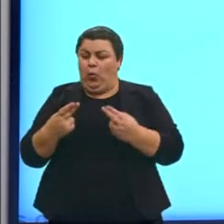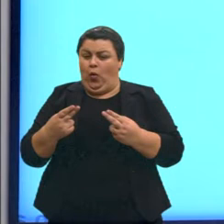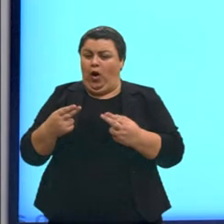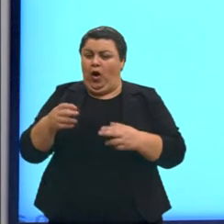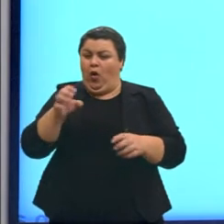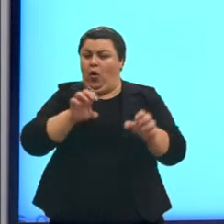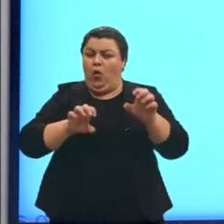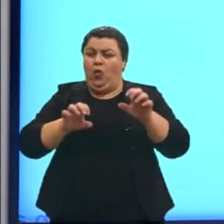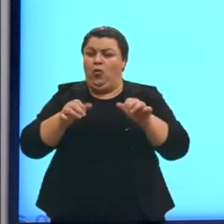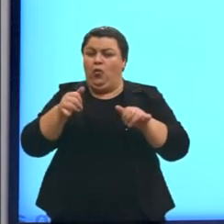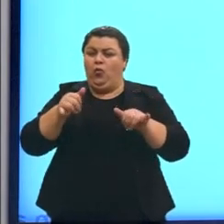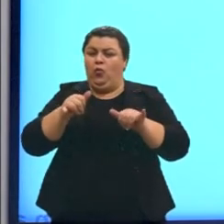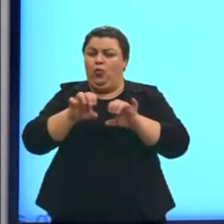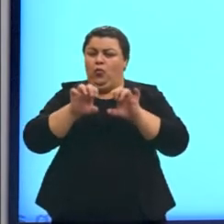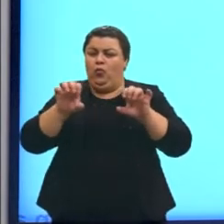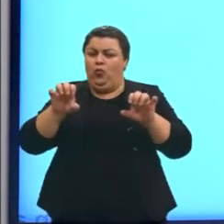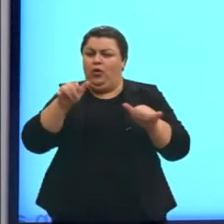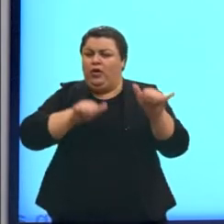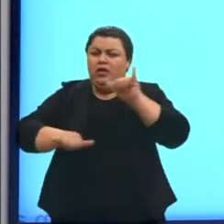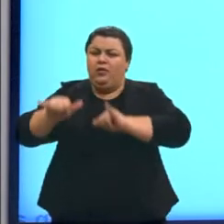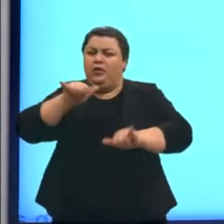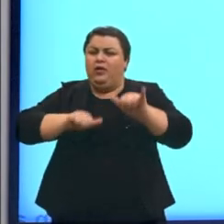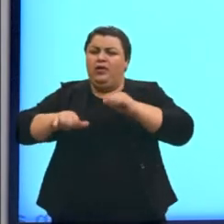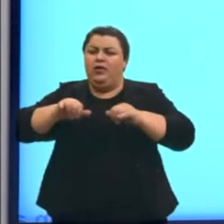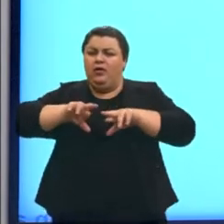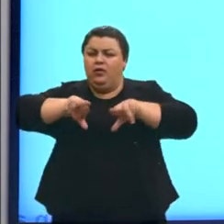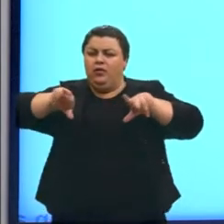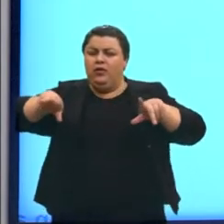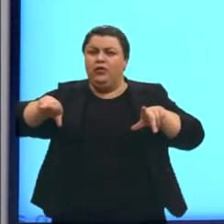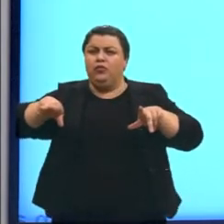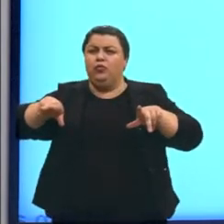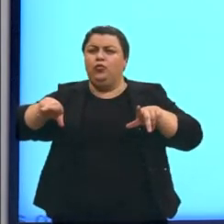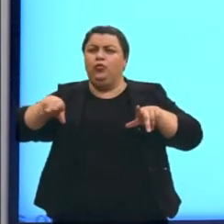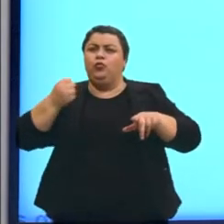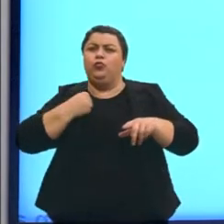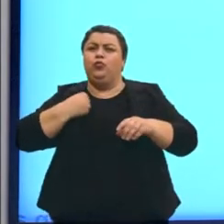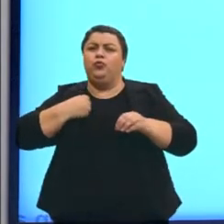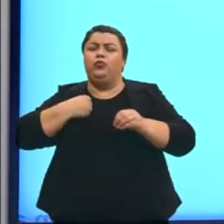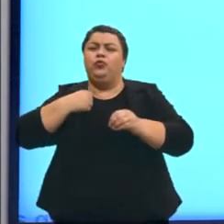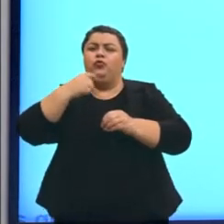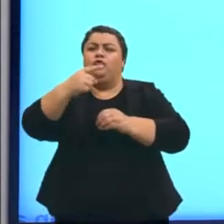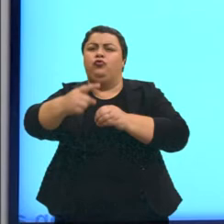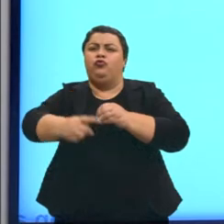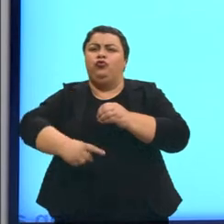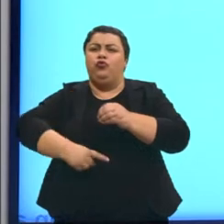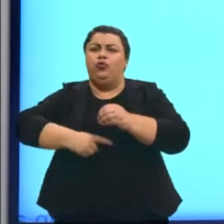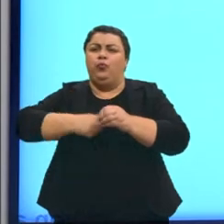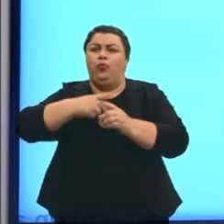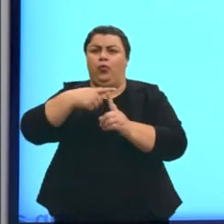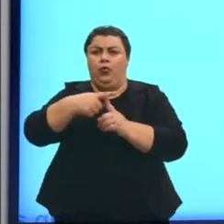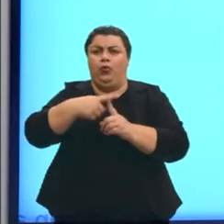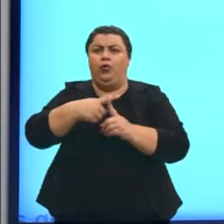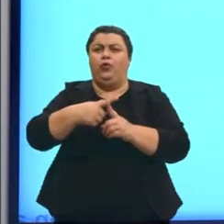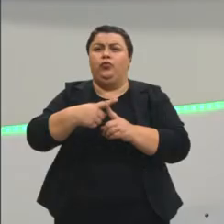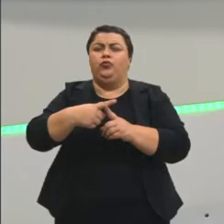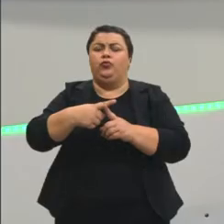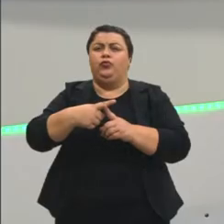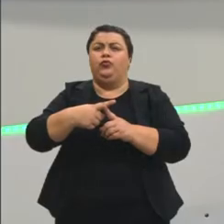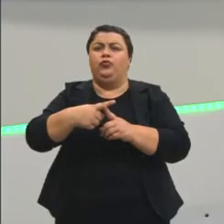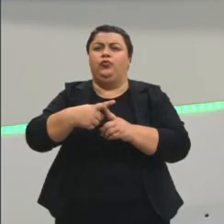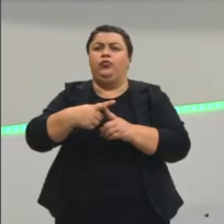caso dos isótopos na e quando apresentam o mesmo número de prótons a eles são a mesma espécie é